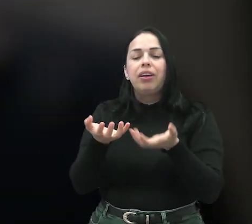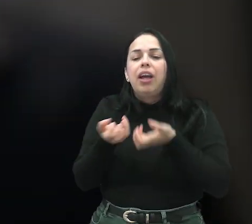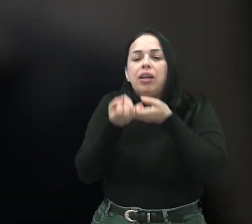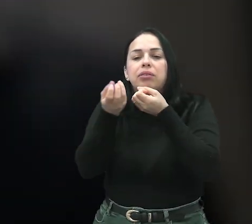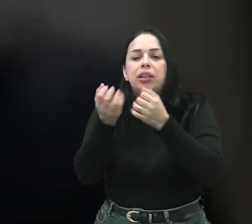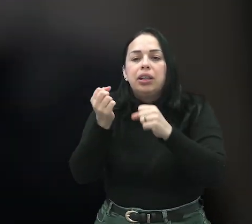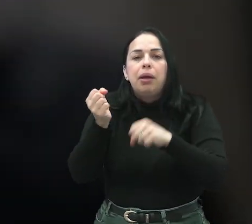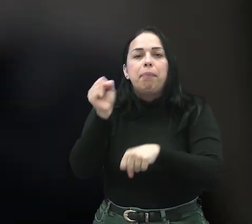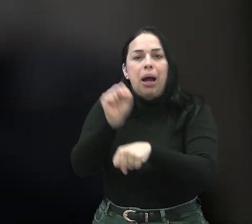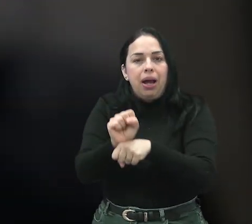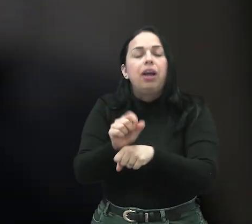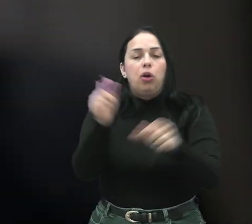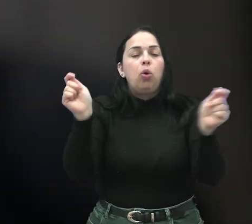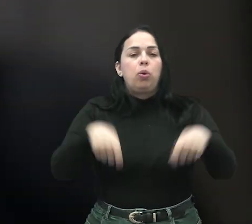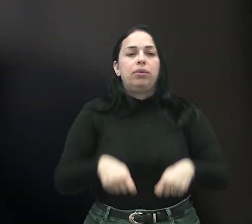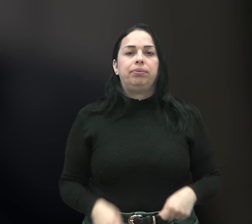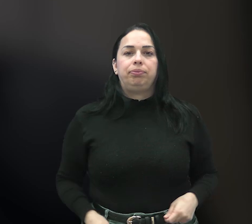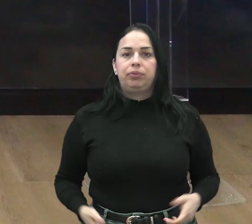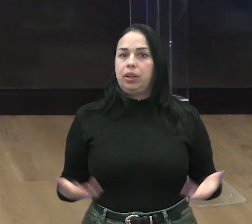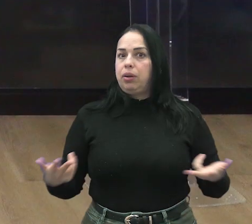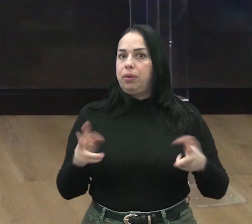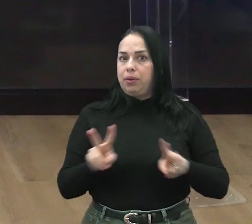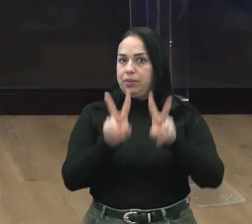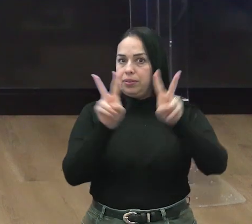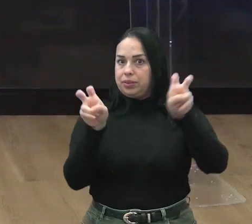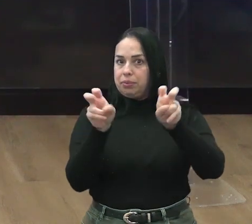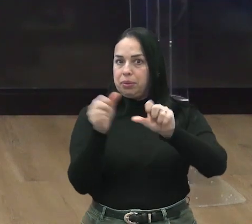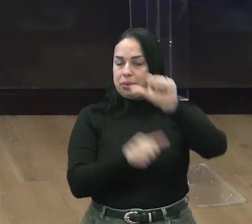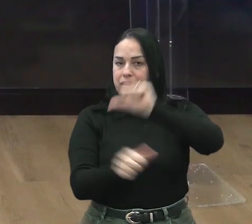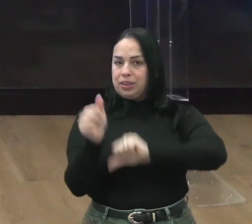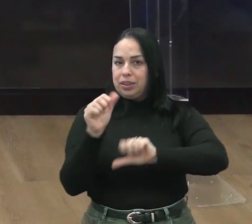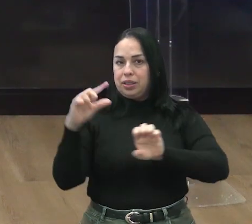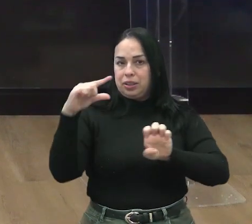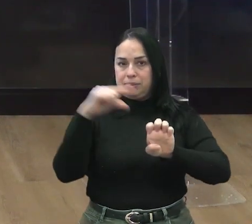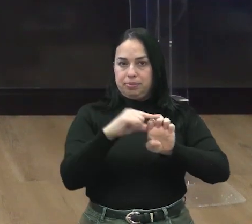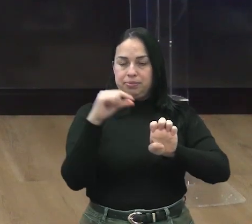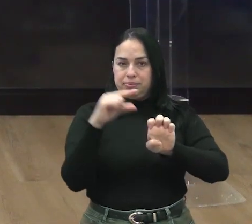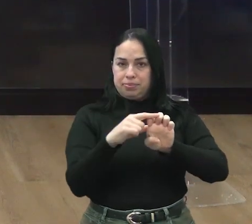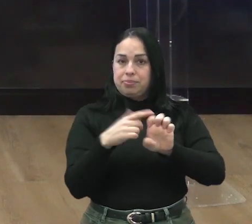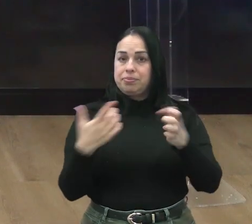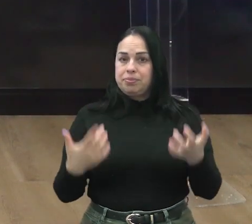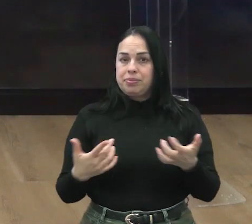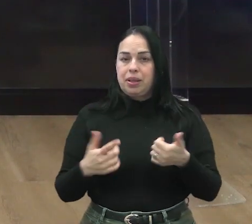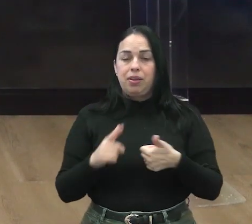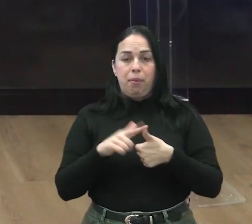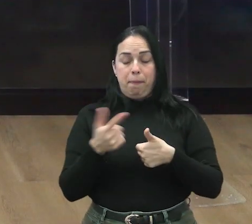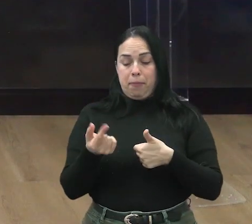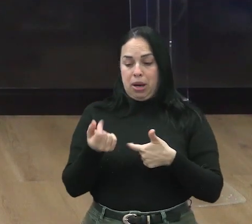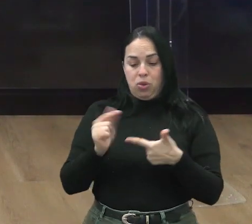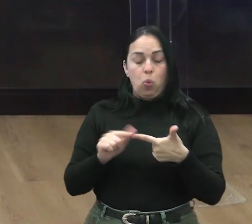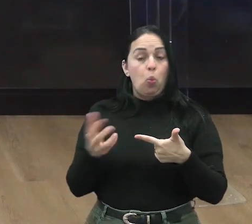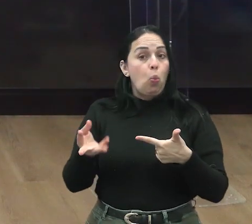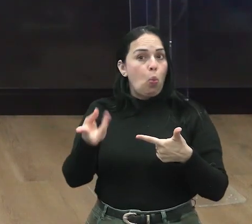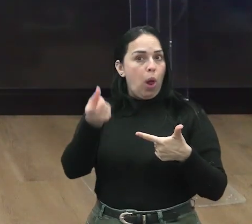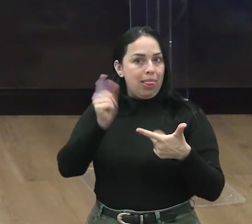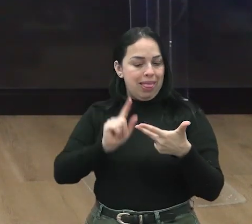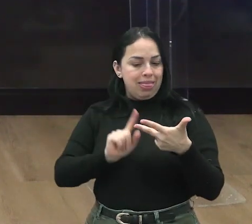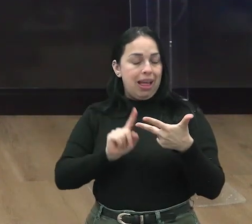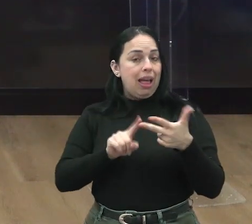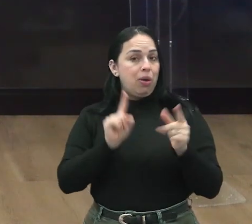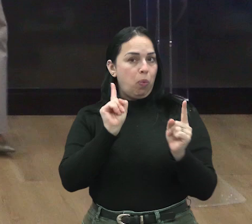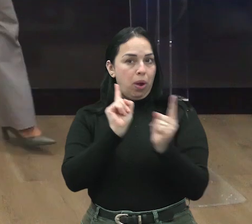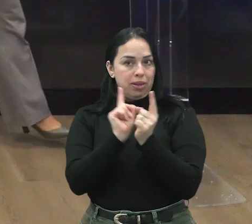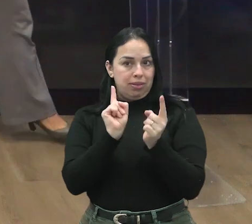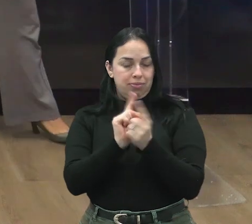quer parar de jogar, ele consegue parar. A gente muda de assunto agora para falar de empreendedorismo. Preço, qualidade